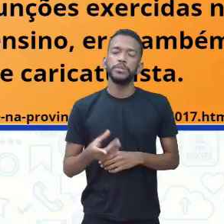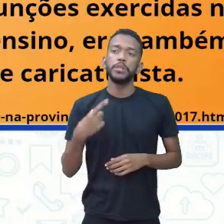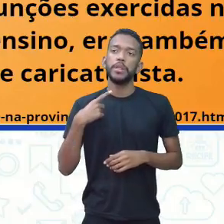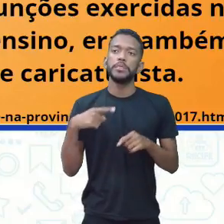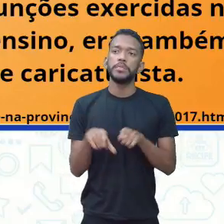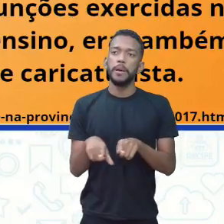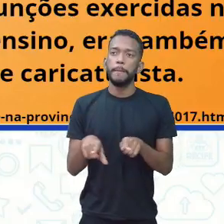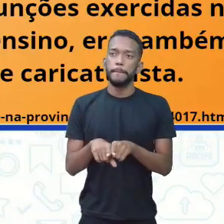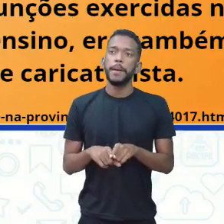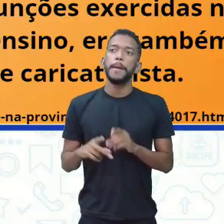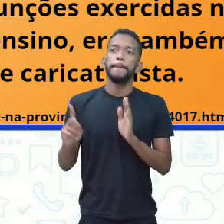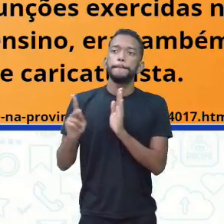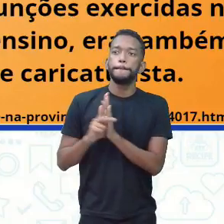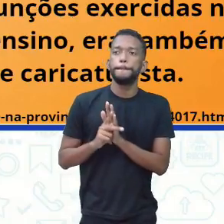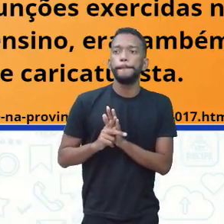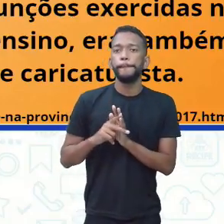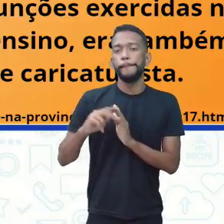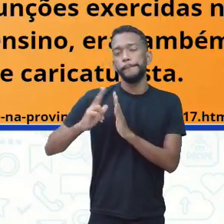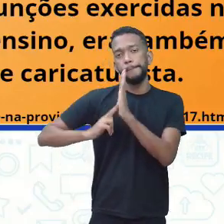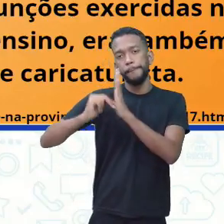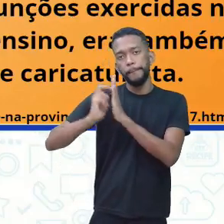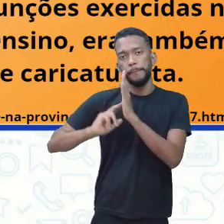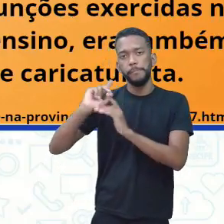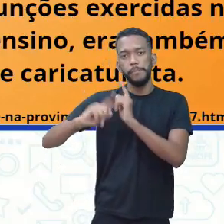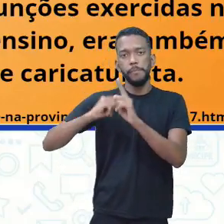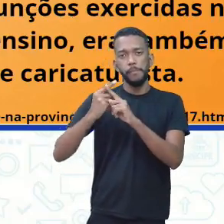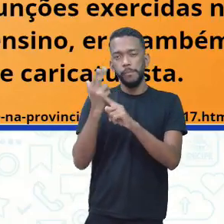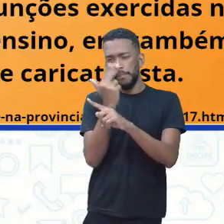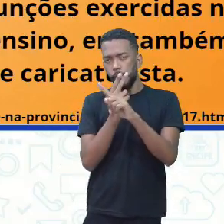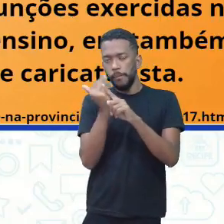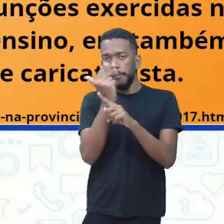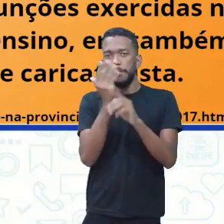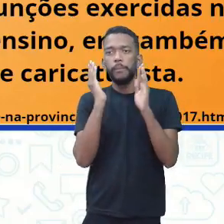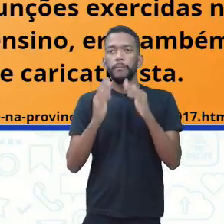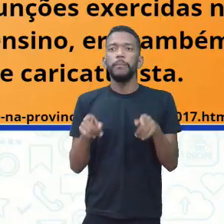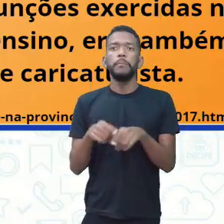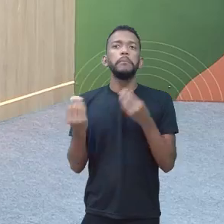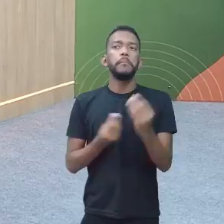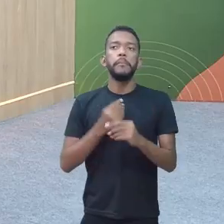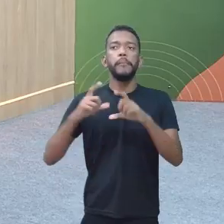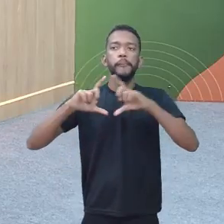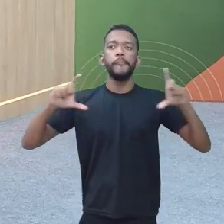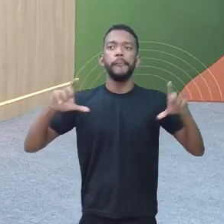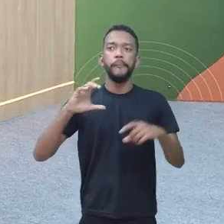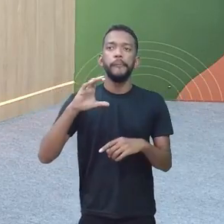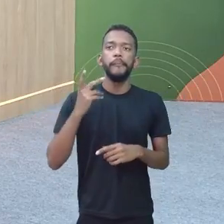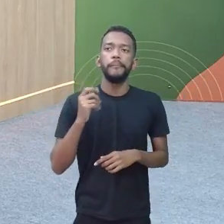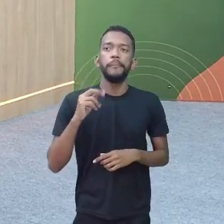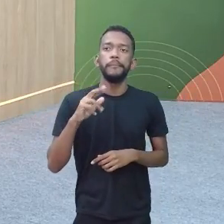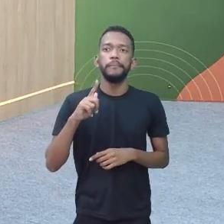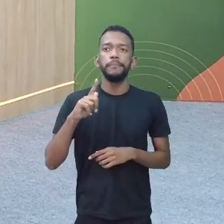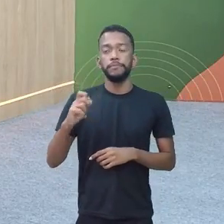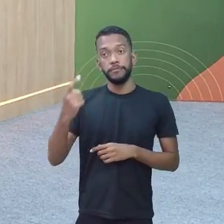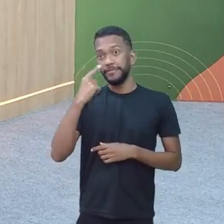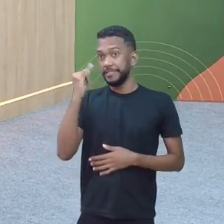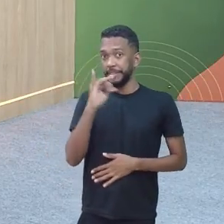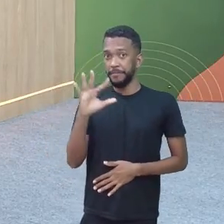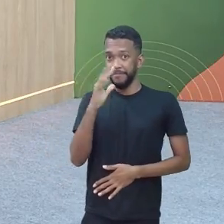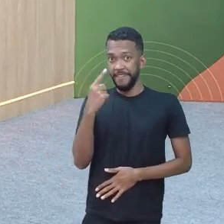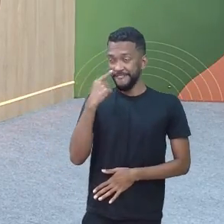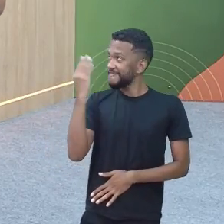também pintor e caricaturista. Mas, como era essa charge? Então, eu trouxe aqui a imagenzinha da charge